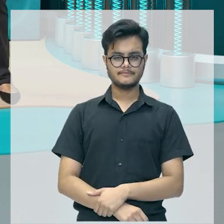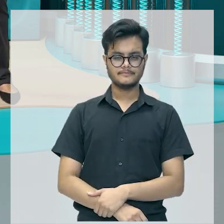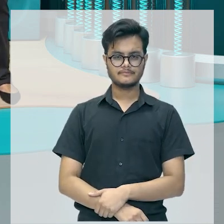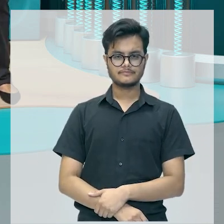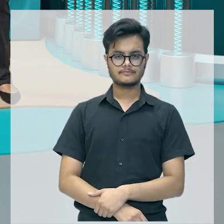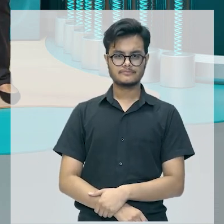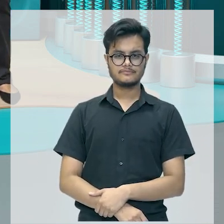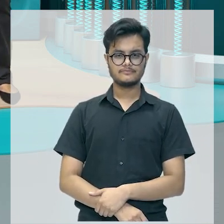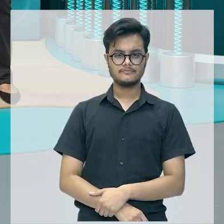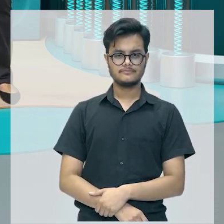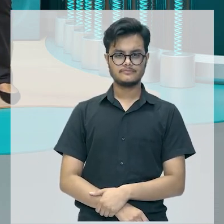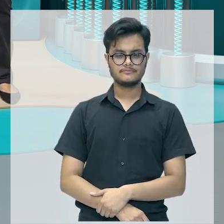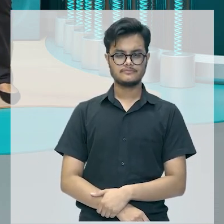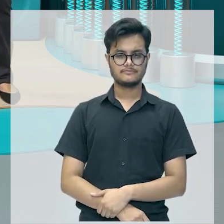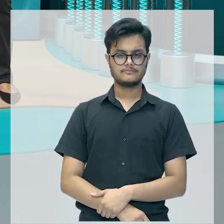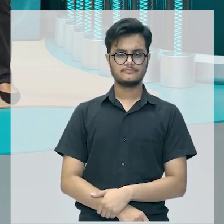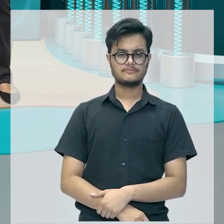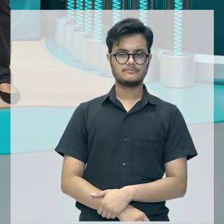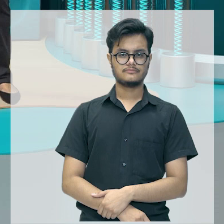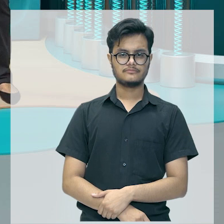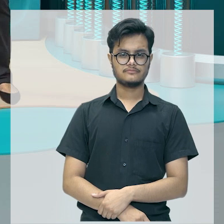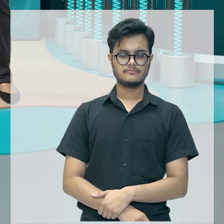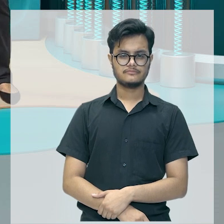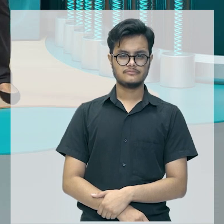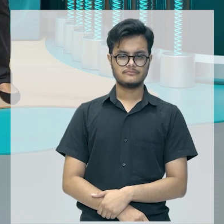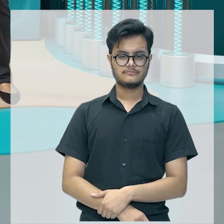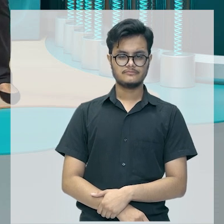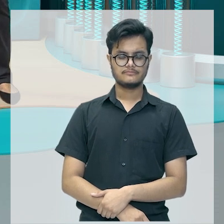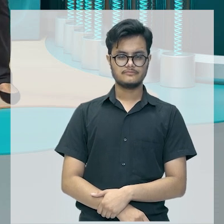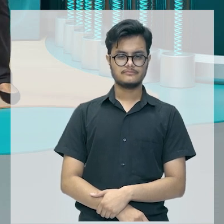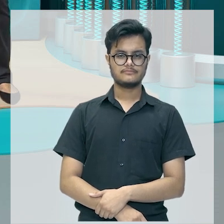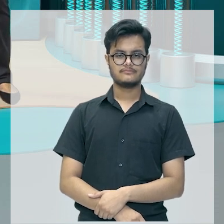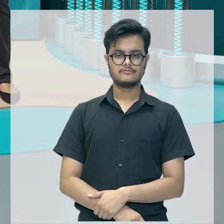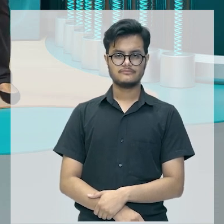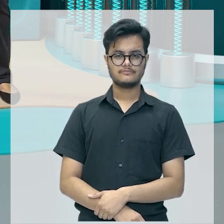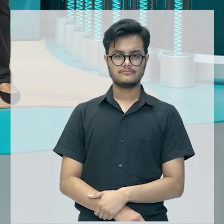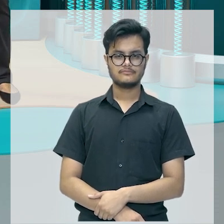an. An orange.